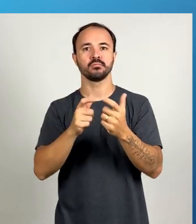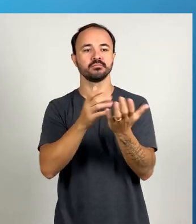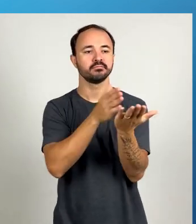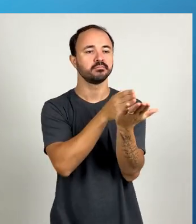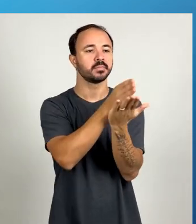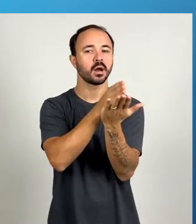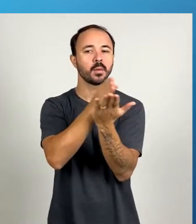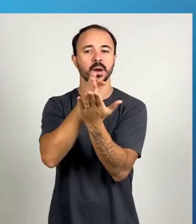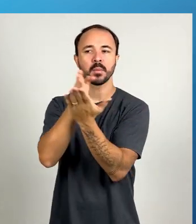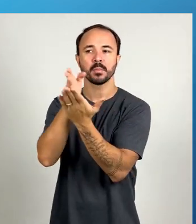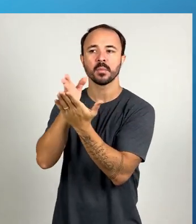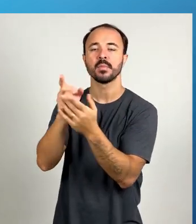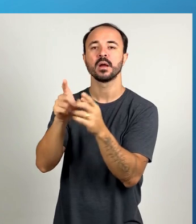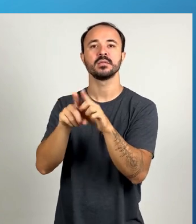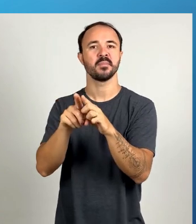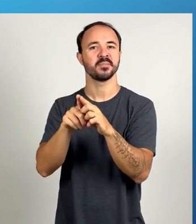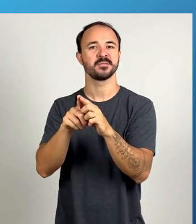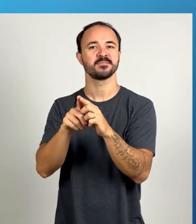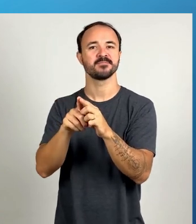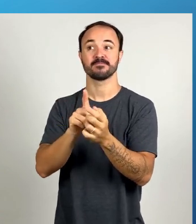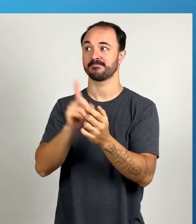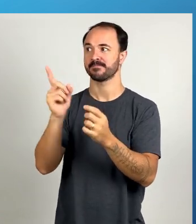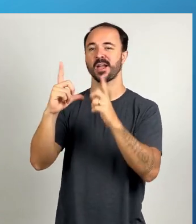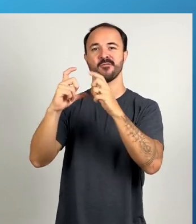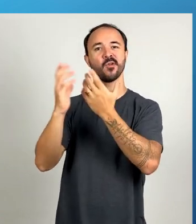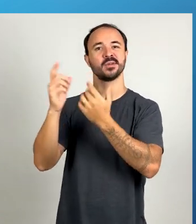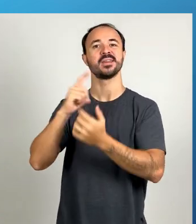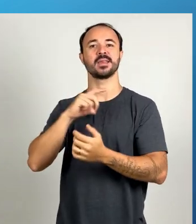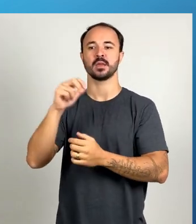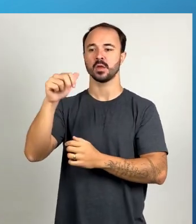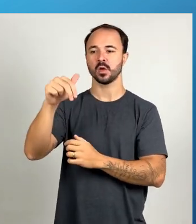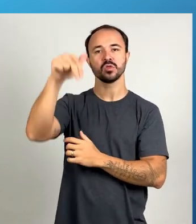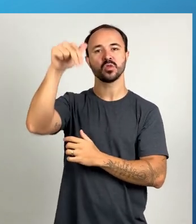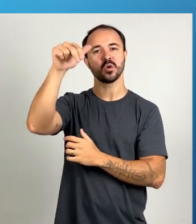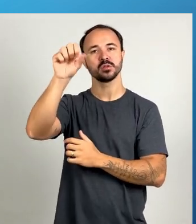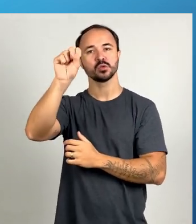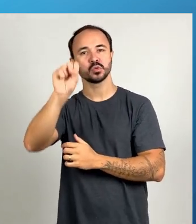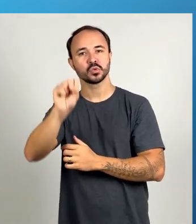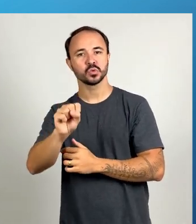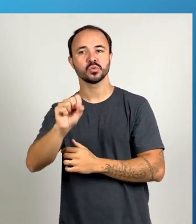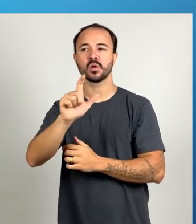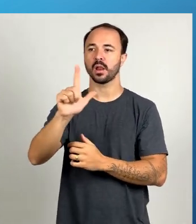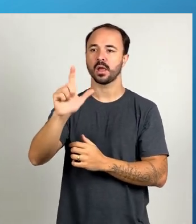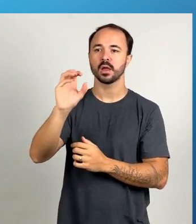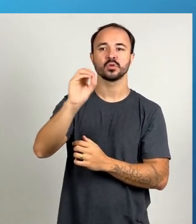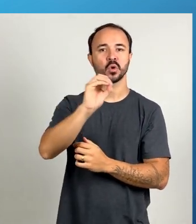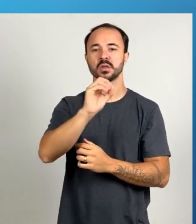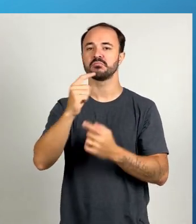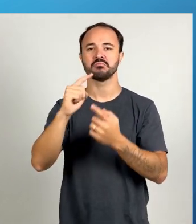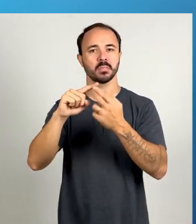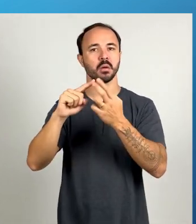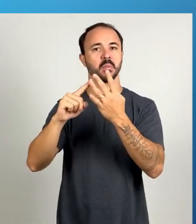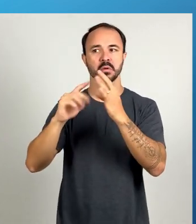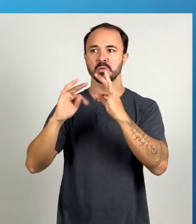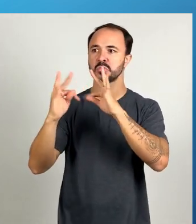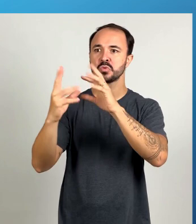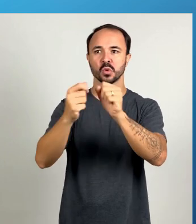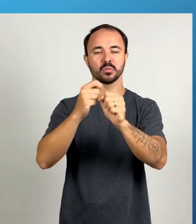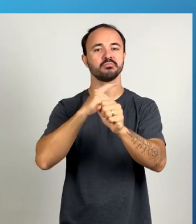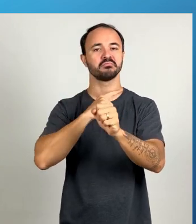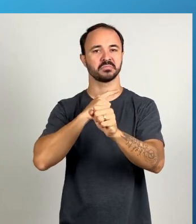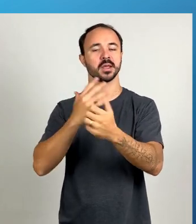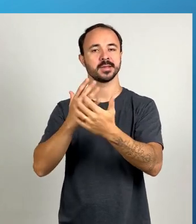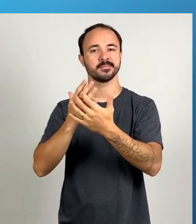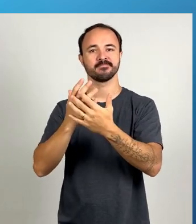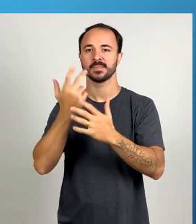ventos que a prof trouxe aqui está todos eles, os cardeais, colaterais, subcolaterais e intermediários. Então, os